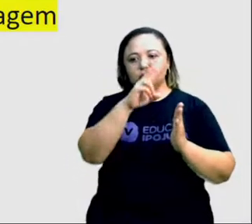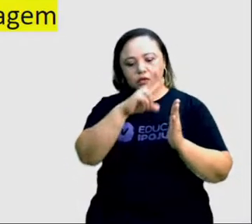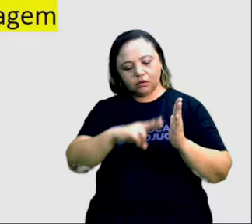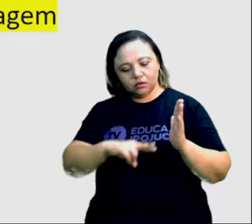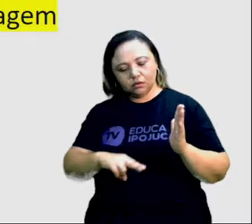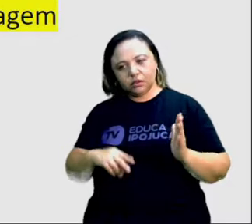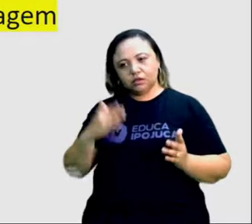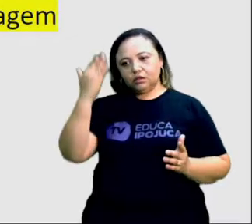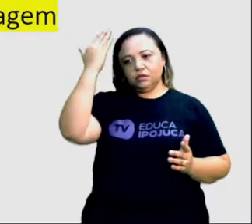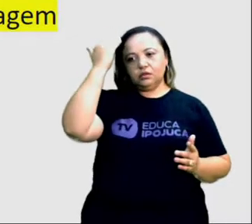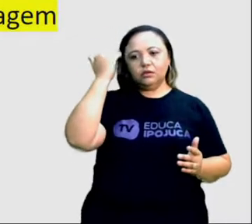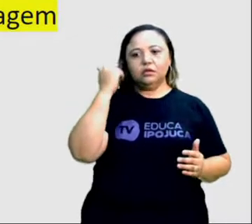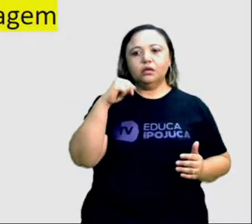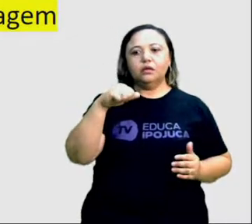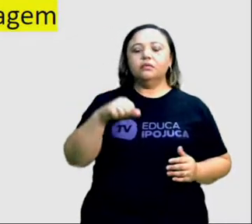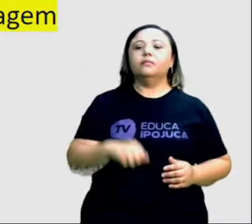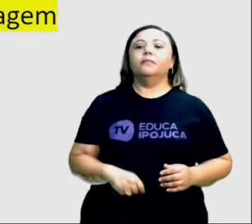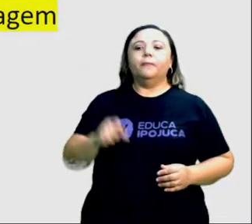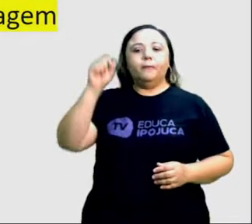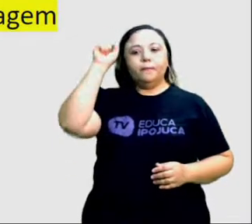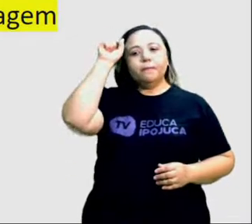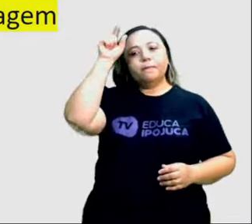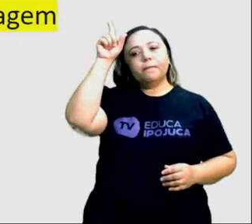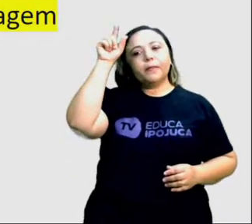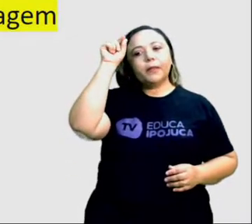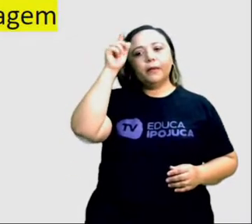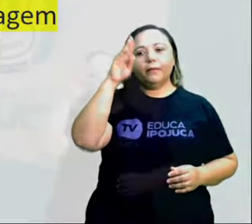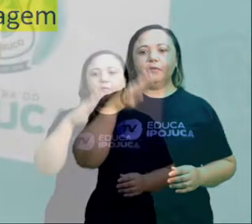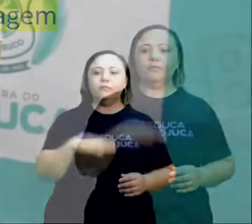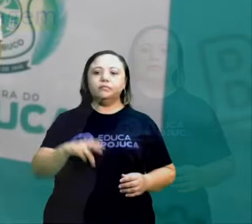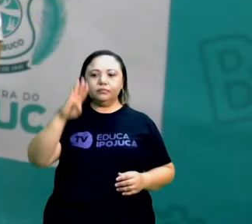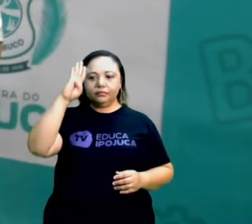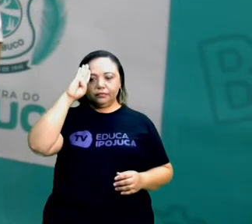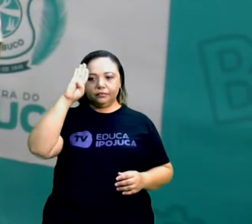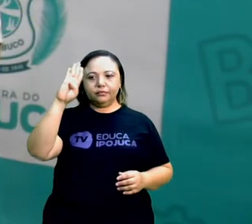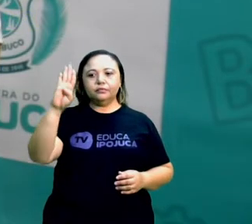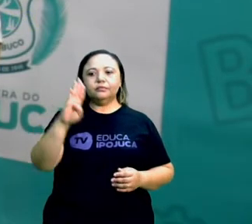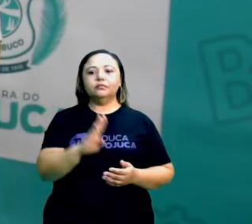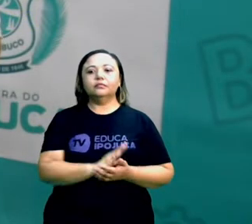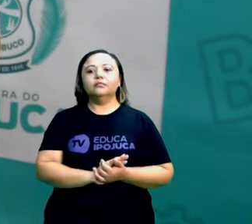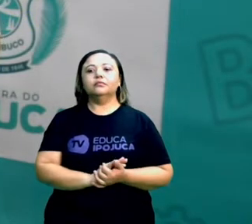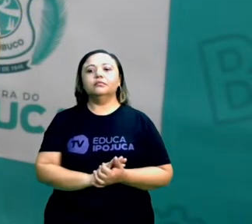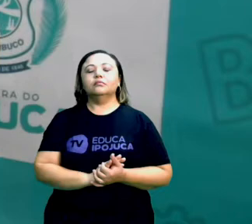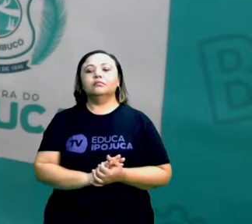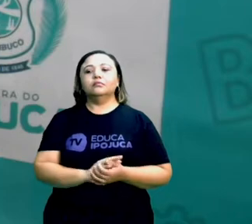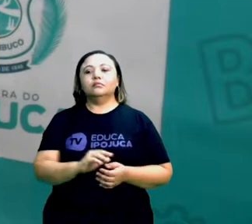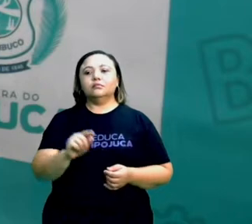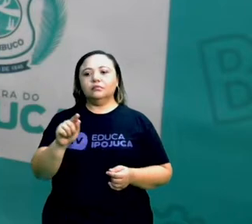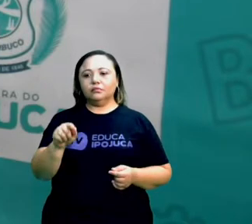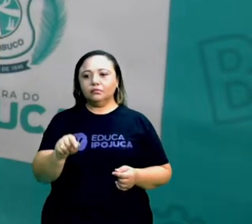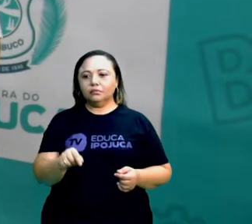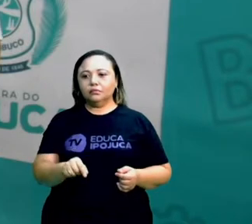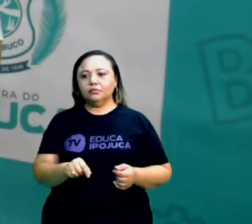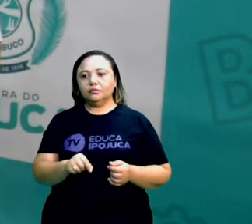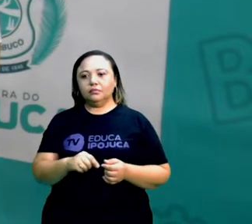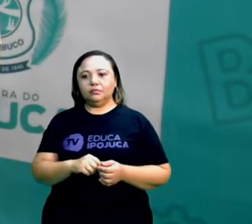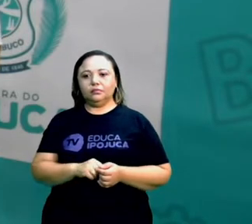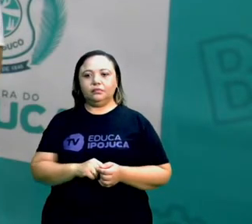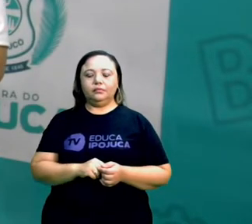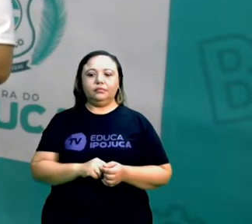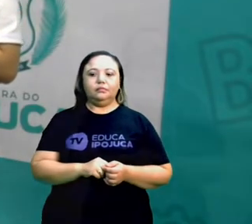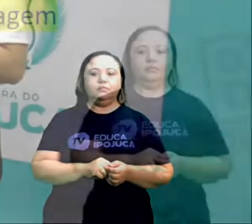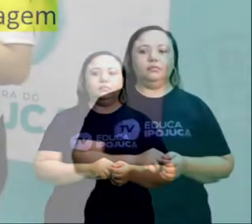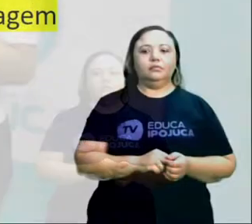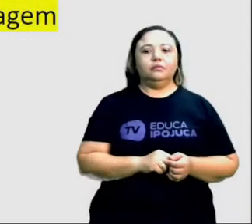ideia central. Nós vamos trabalhar no texto, respondendo aquelas perguntas que a gente viu ali, identificado na nossa